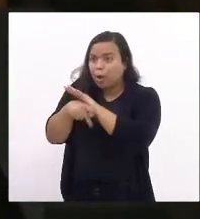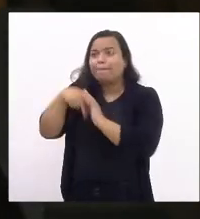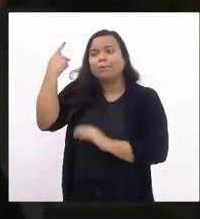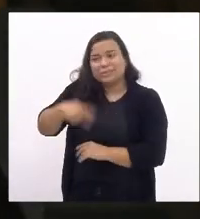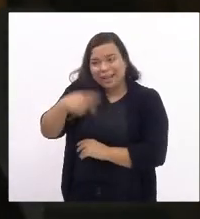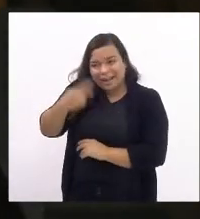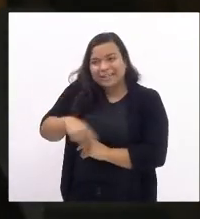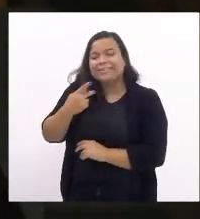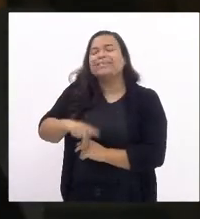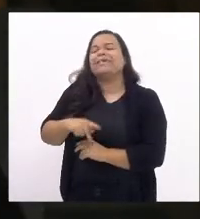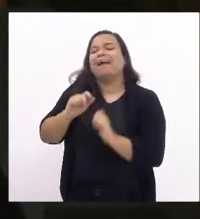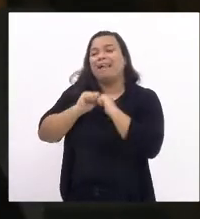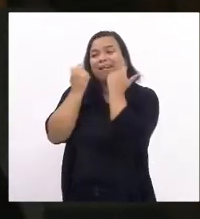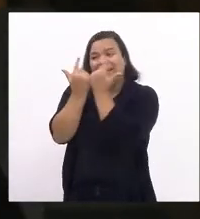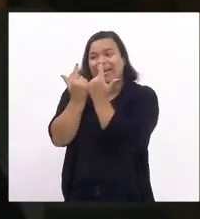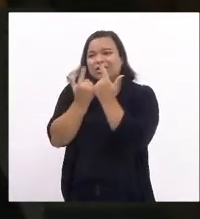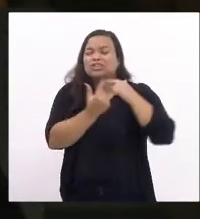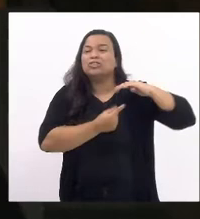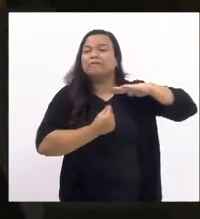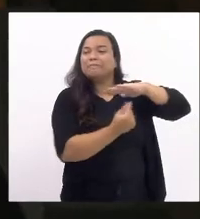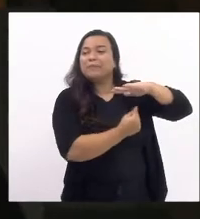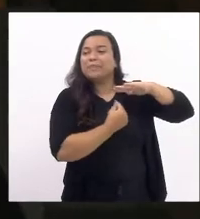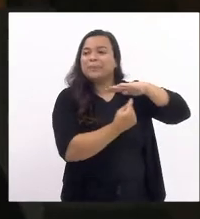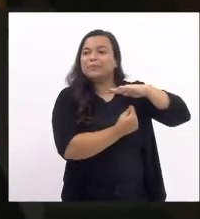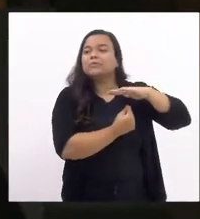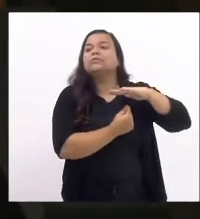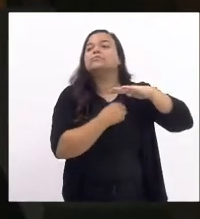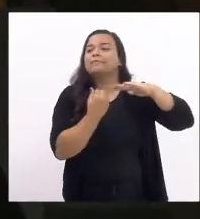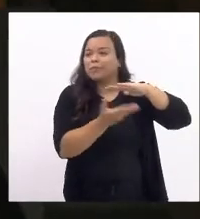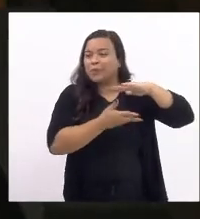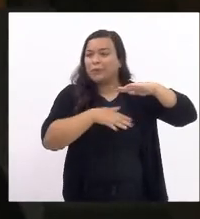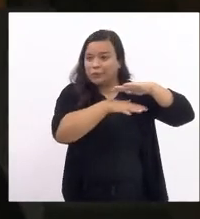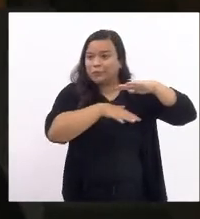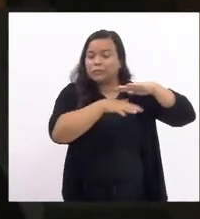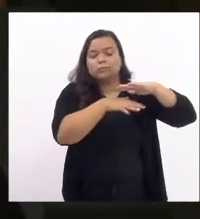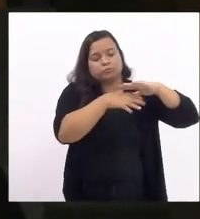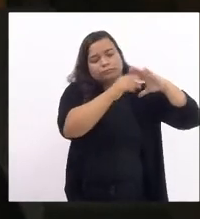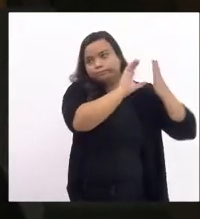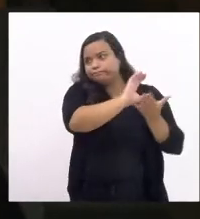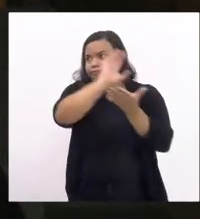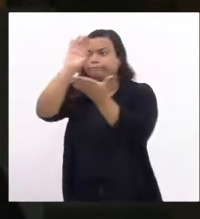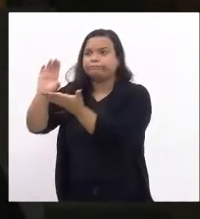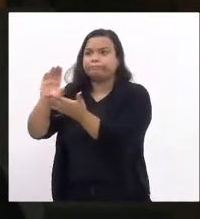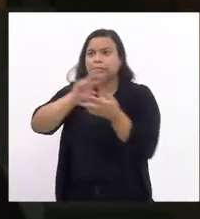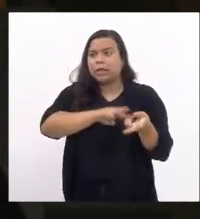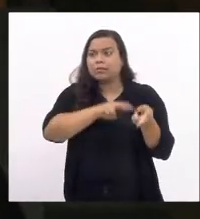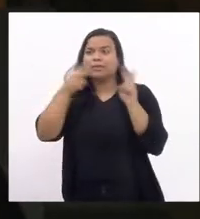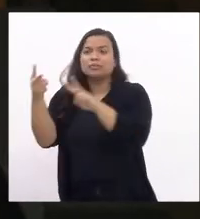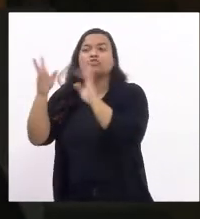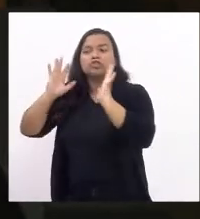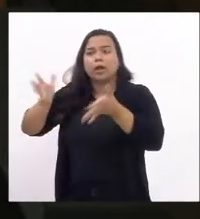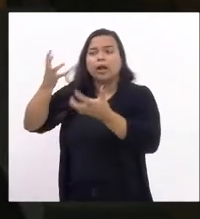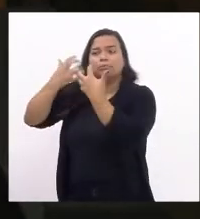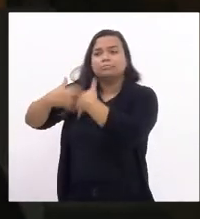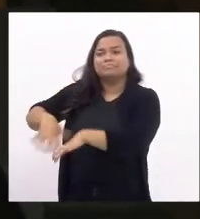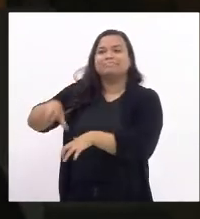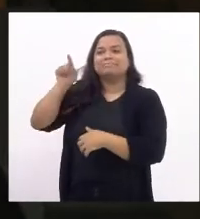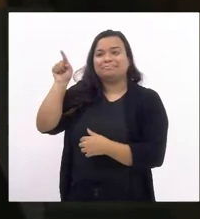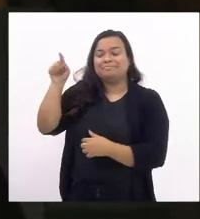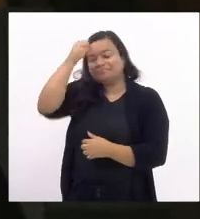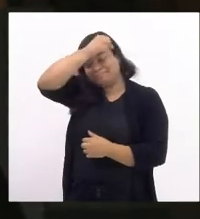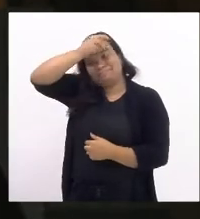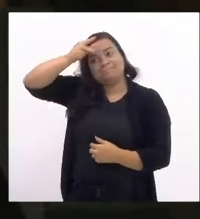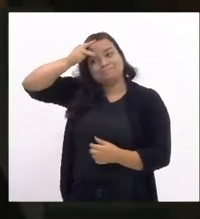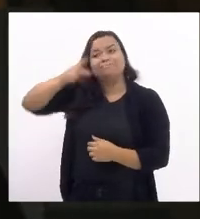o foram, para a Prefeitura de Petrópolis. Além